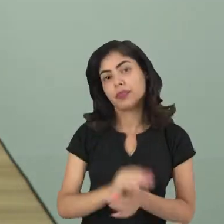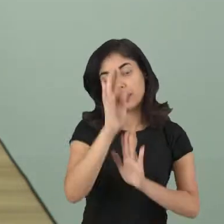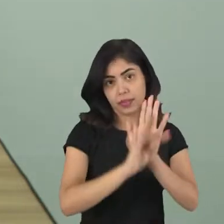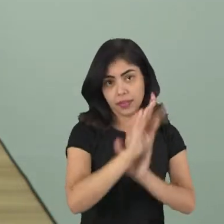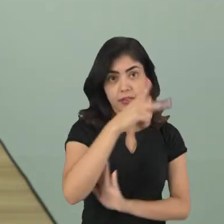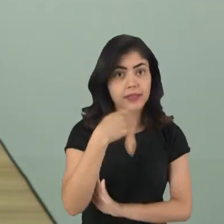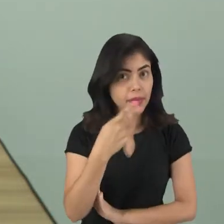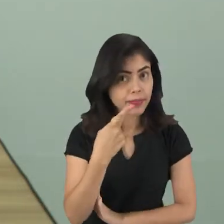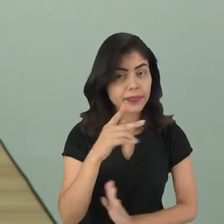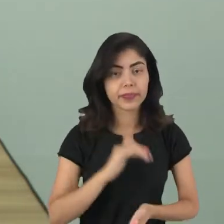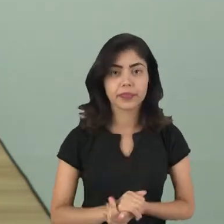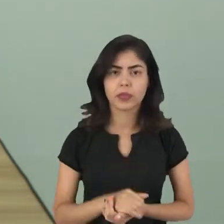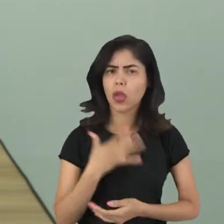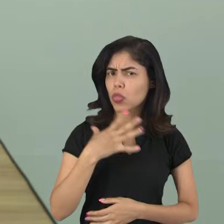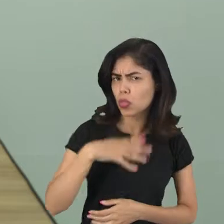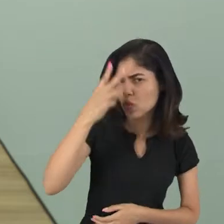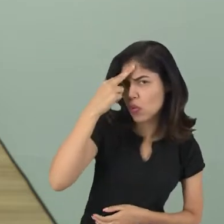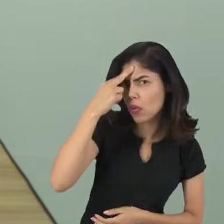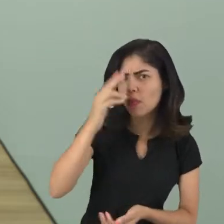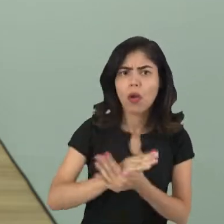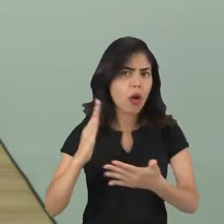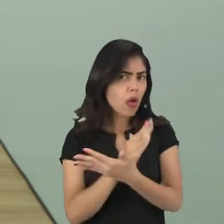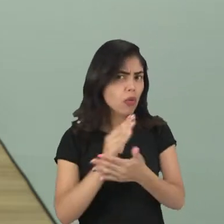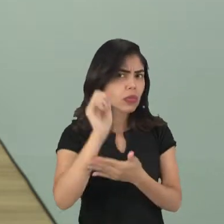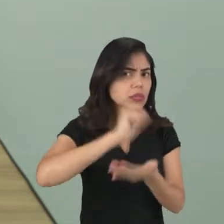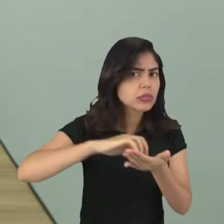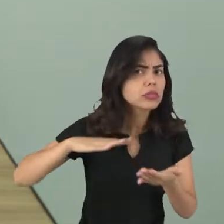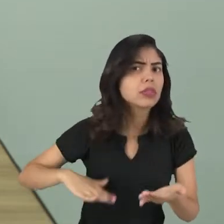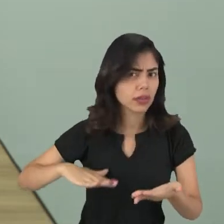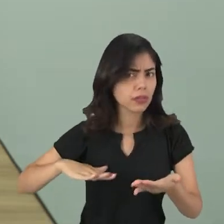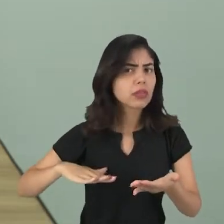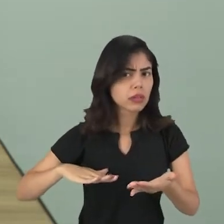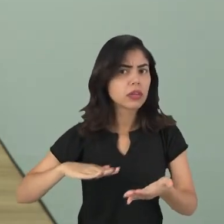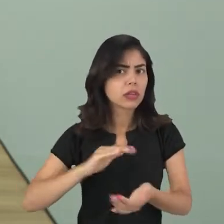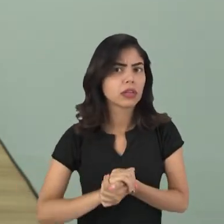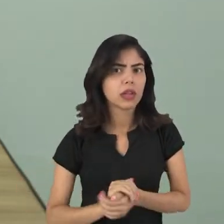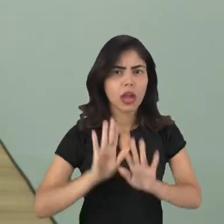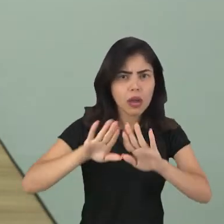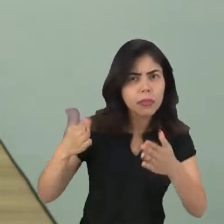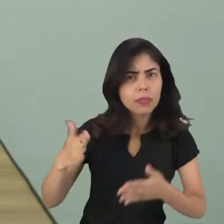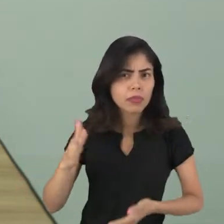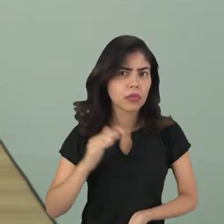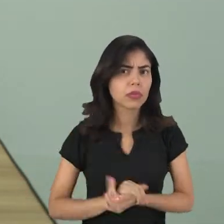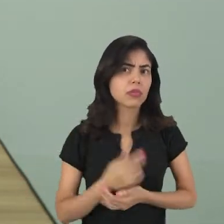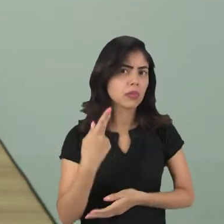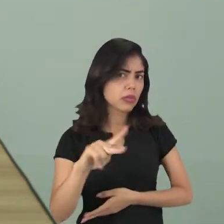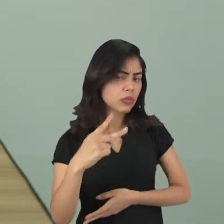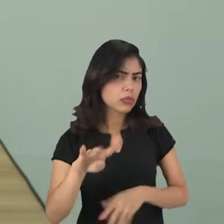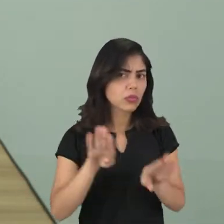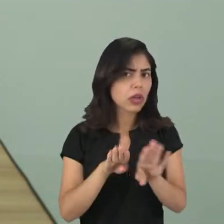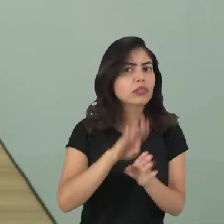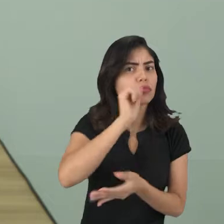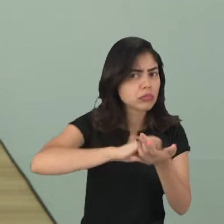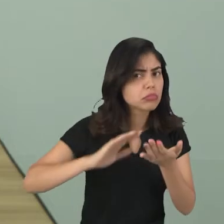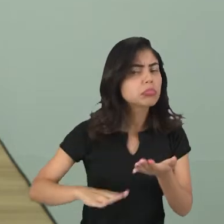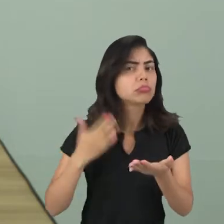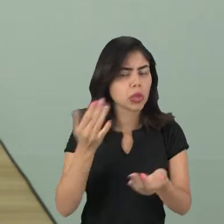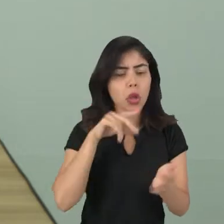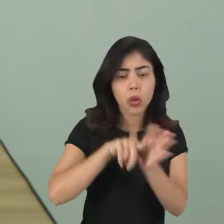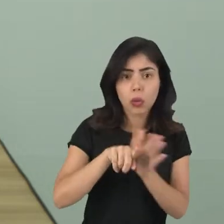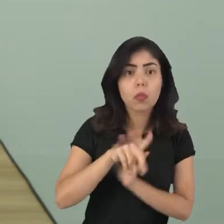Então, nesse momento, é muito comum em algumas atividades, quase na sua maioria, nós ficarmos confusos na